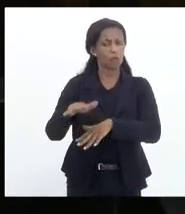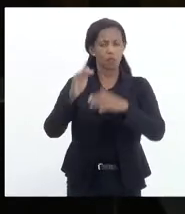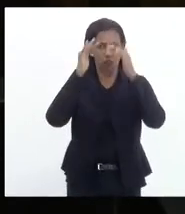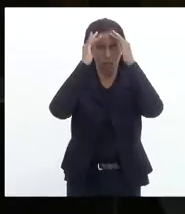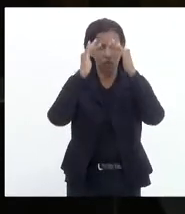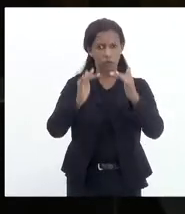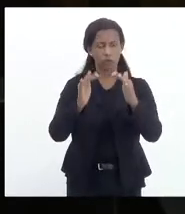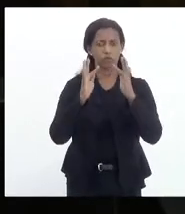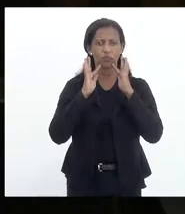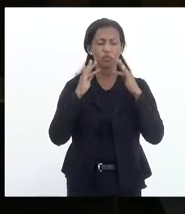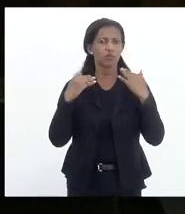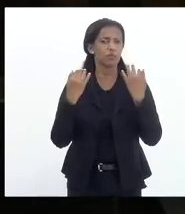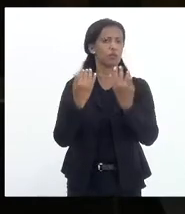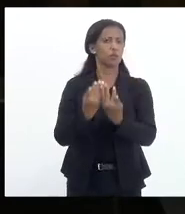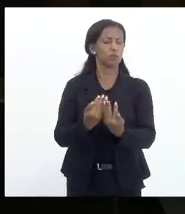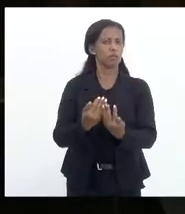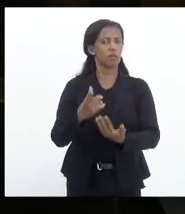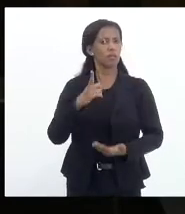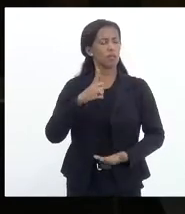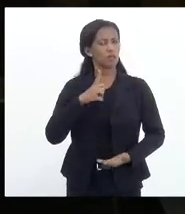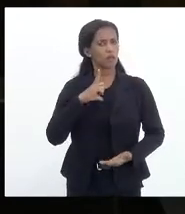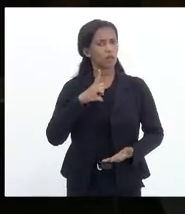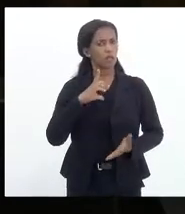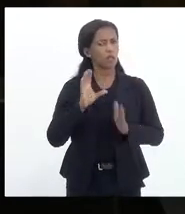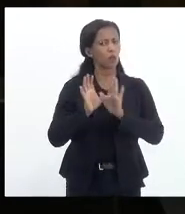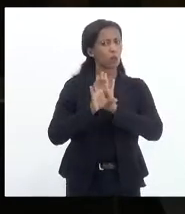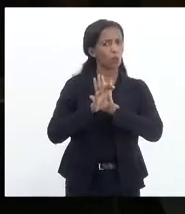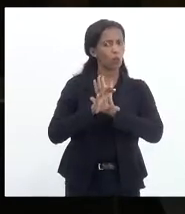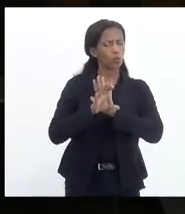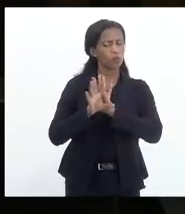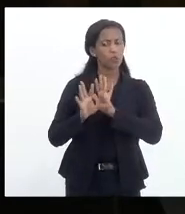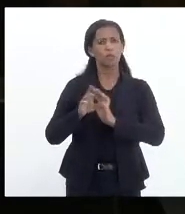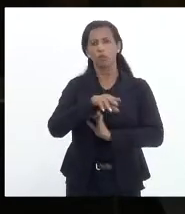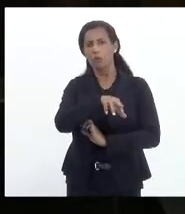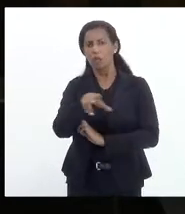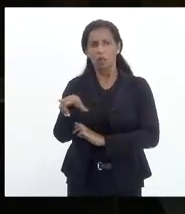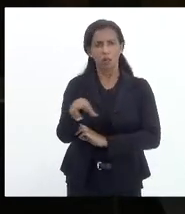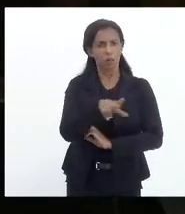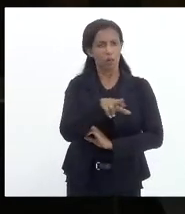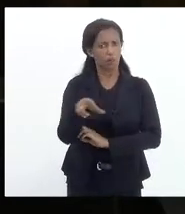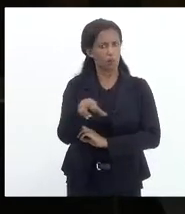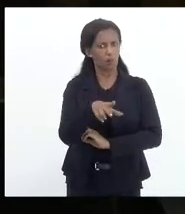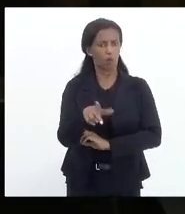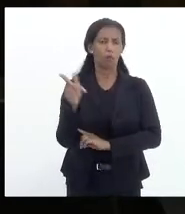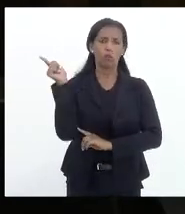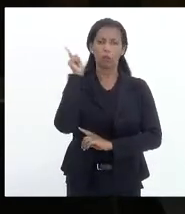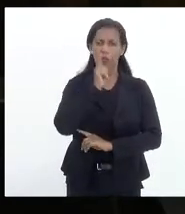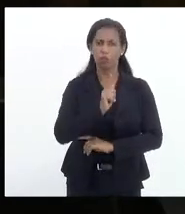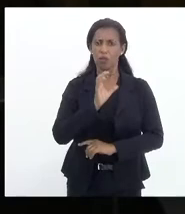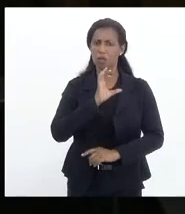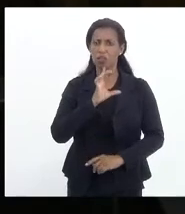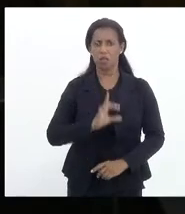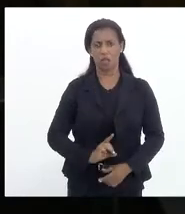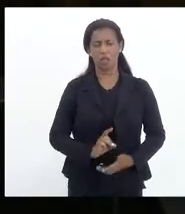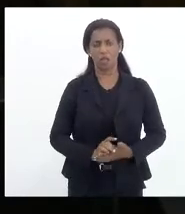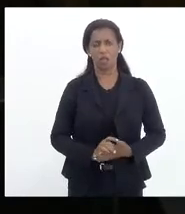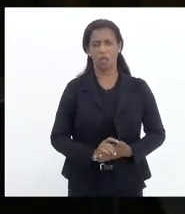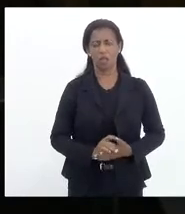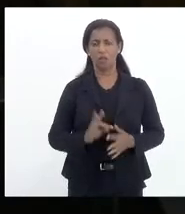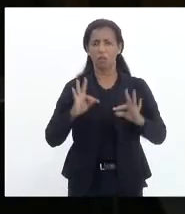famílias adquiriram o em mandad e adquira o conceito de cidadania